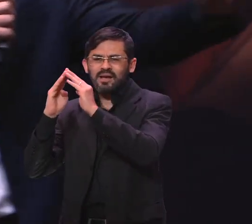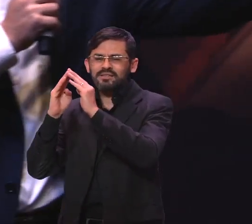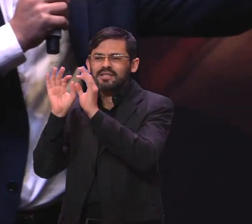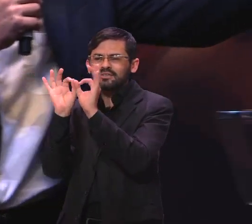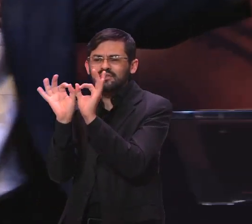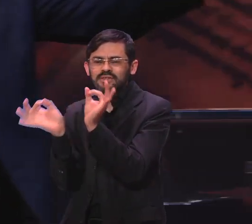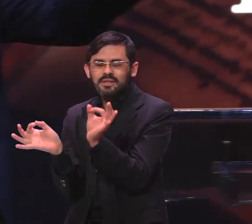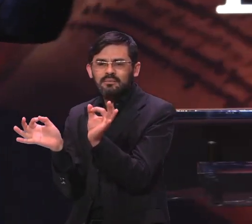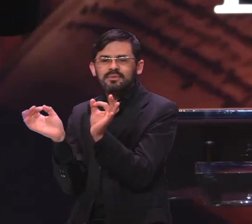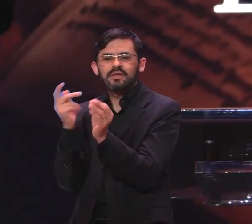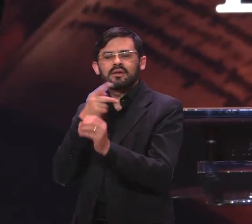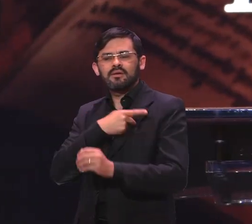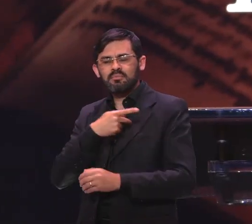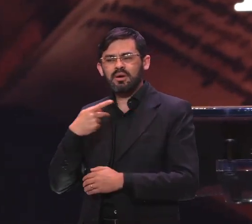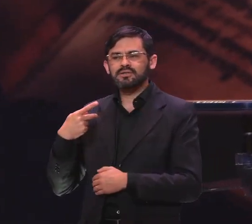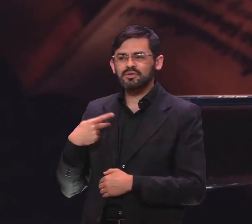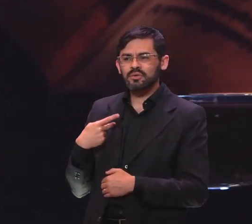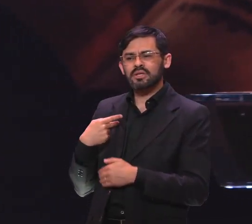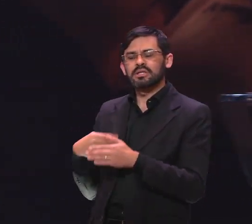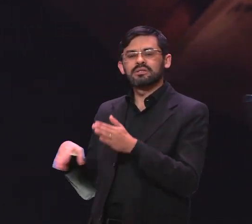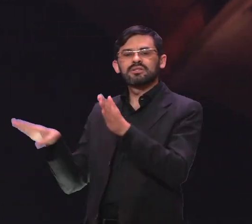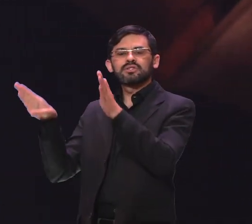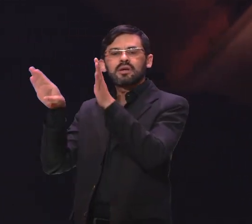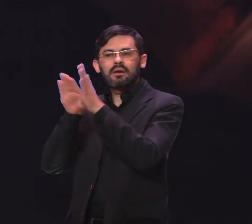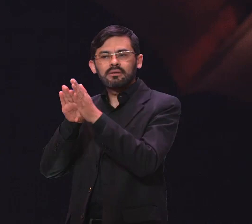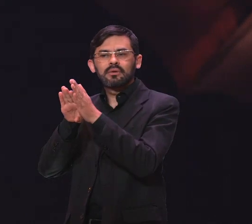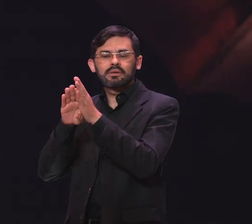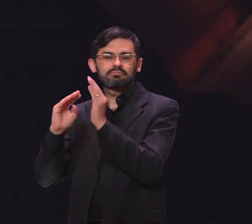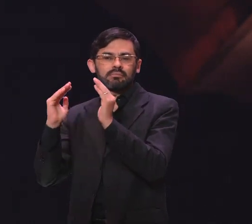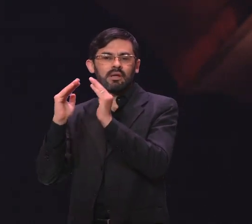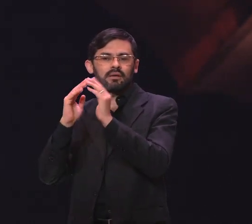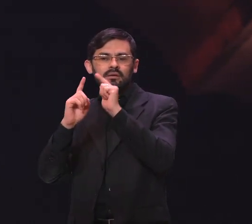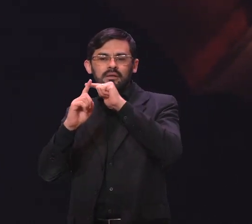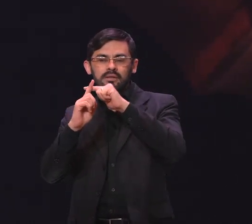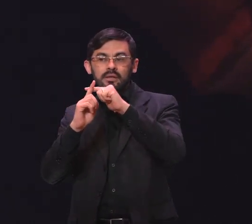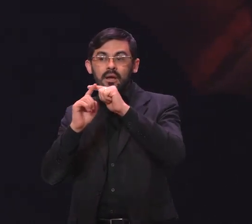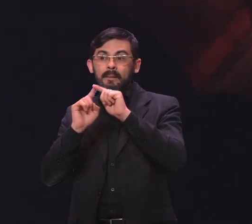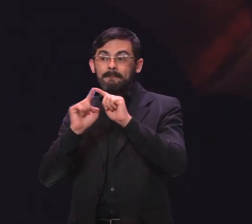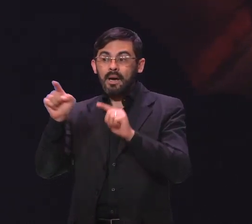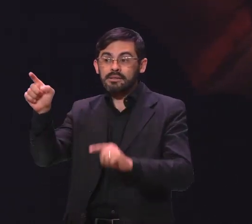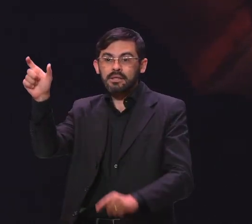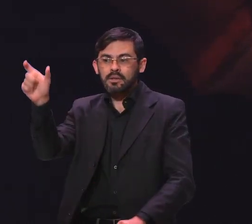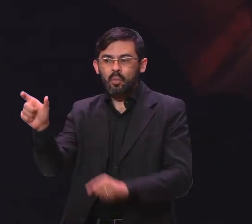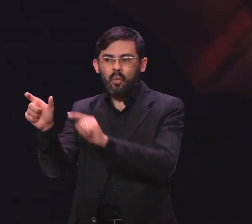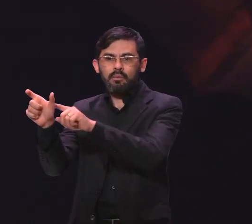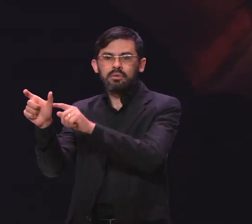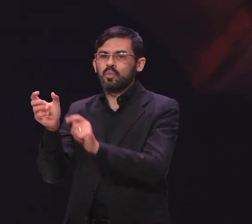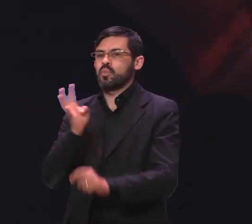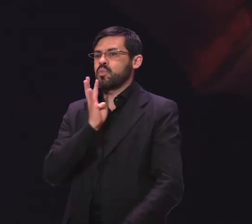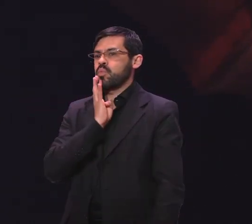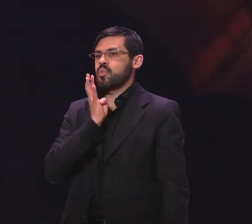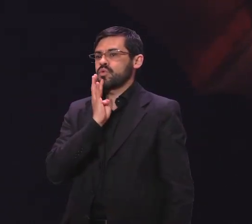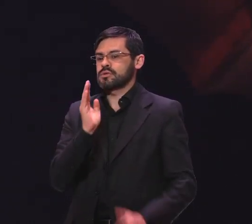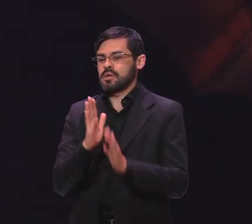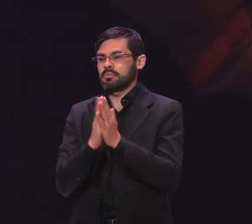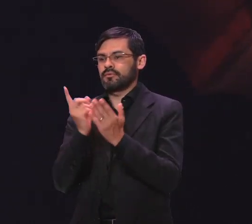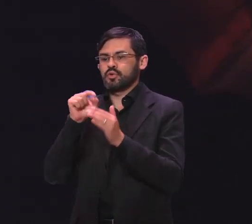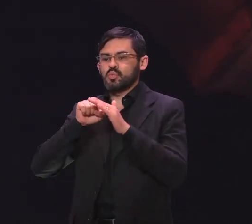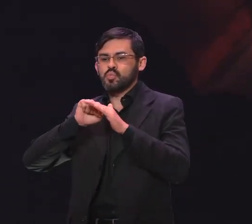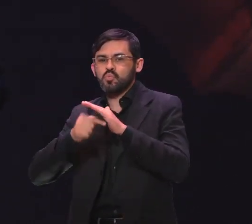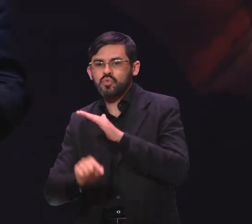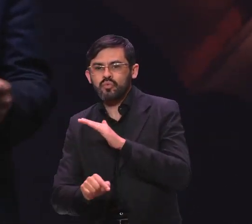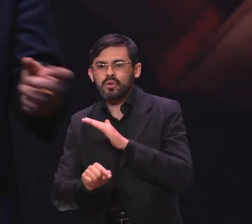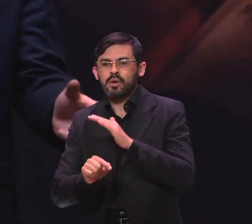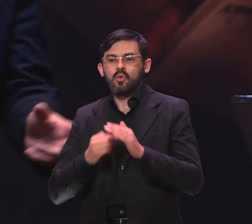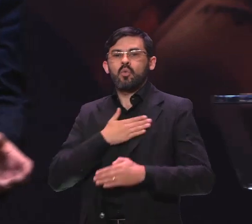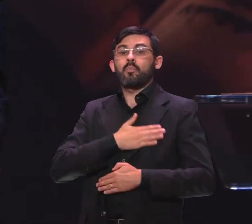era o pastor que estava chegando para ministrar, mas aquele homem conhecia a Bíblia como ninguém. O prazer dele era